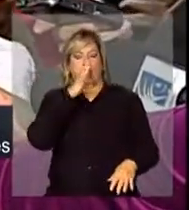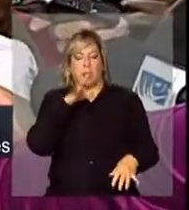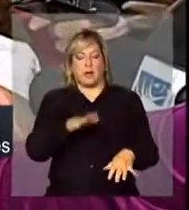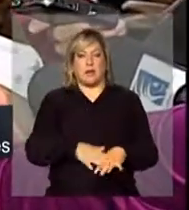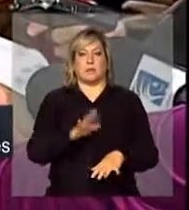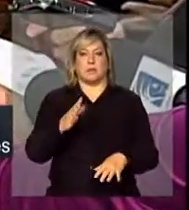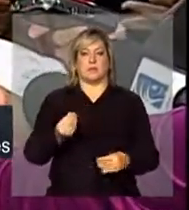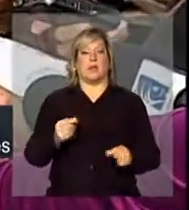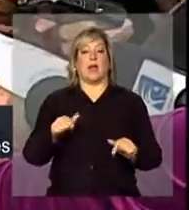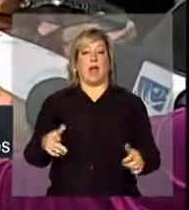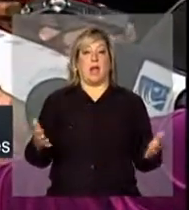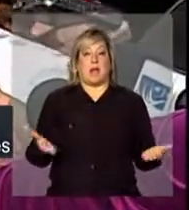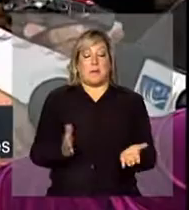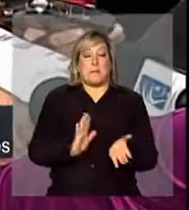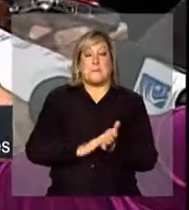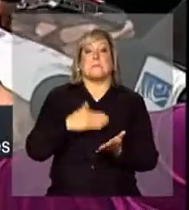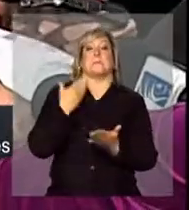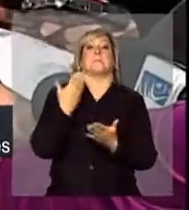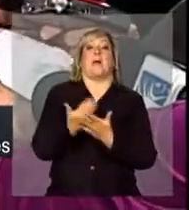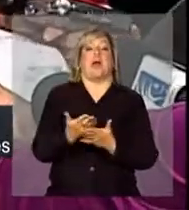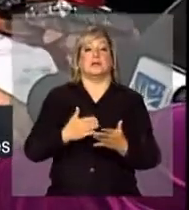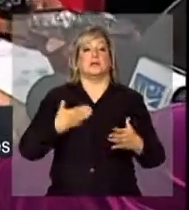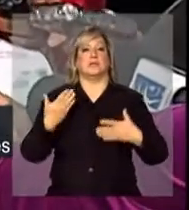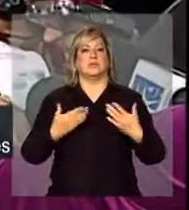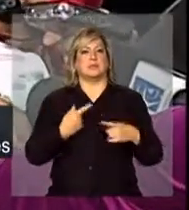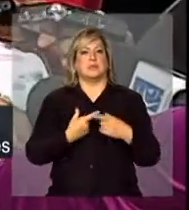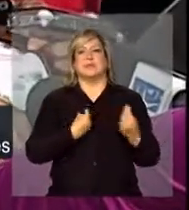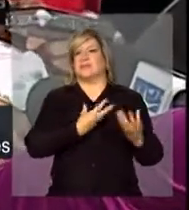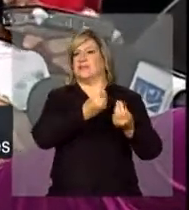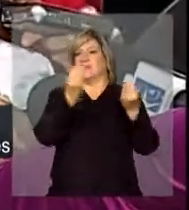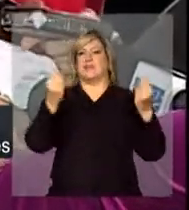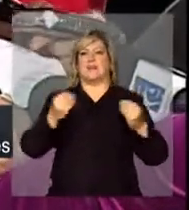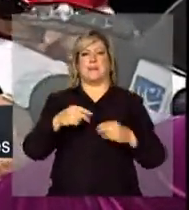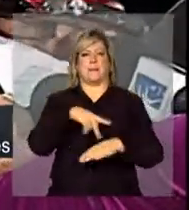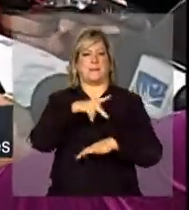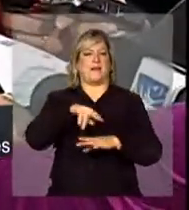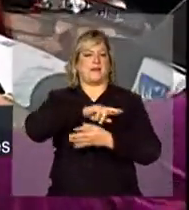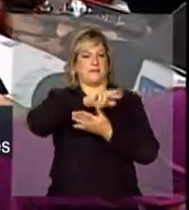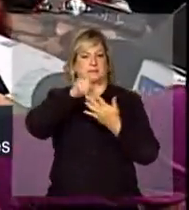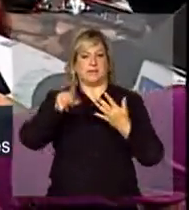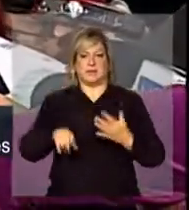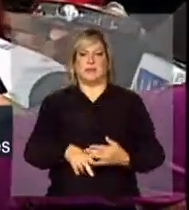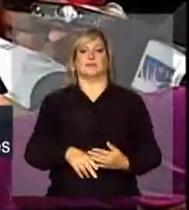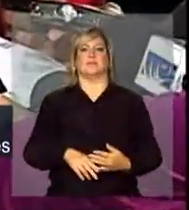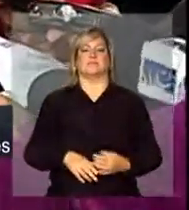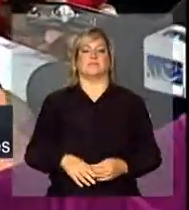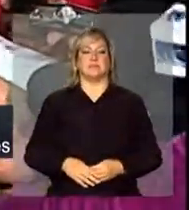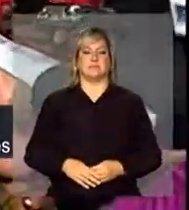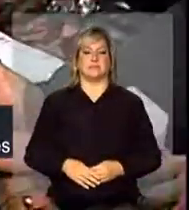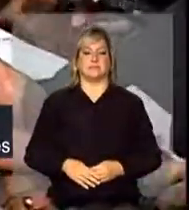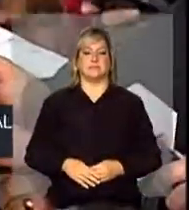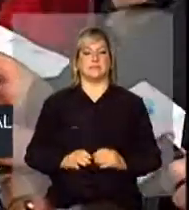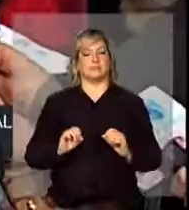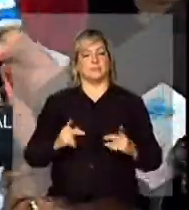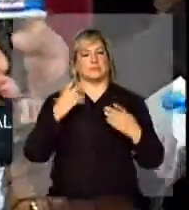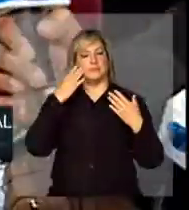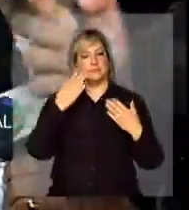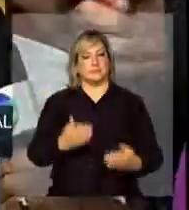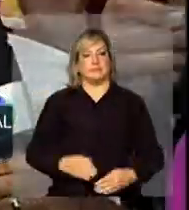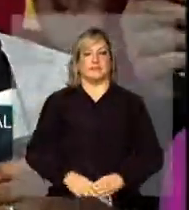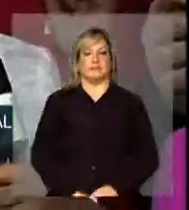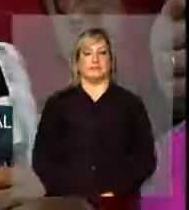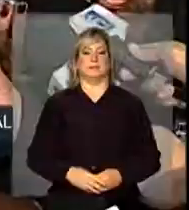Mas agora se torna mais assustador ainda, porque tem vários países. Né? Tem vários países. Beleza, obrigada,